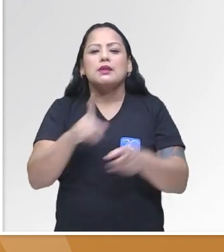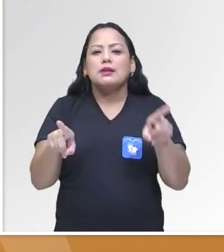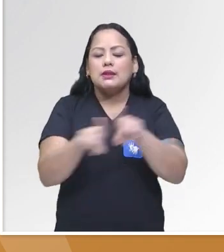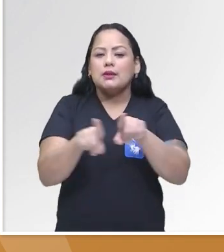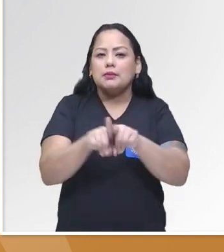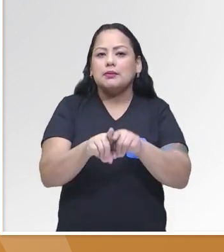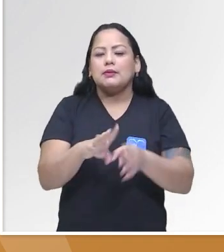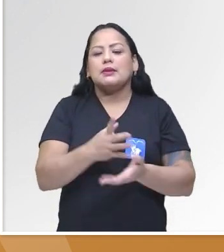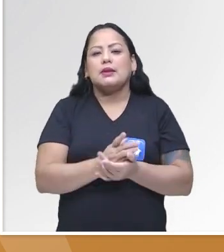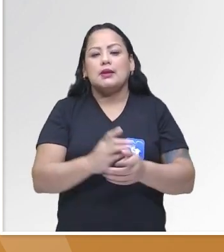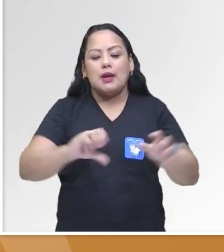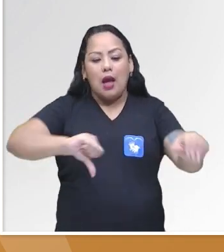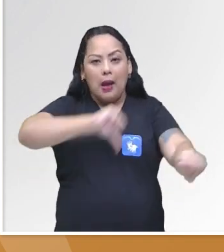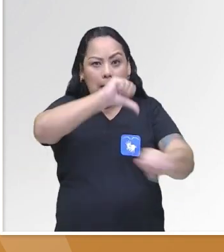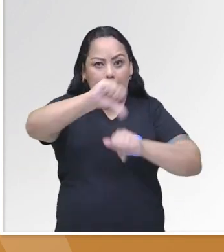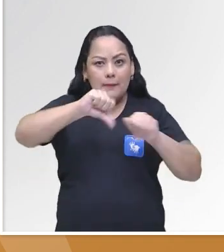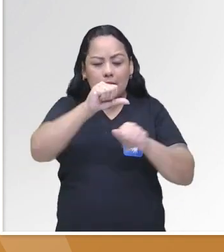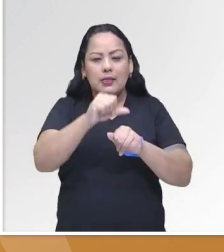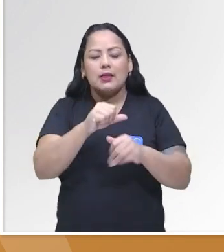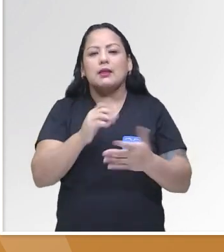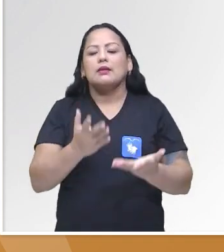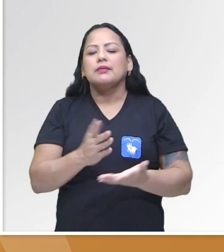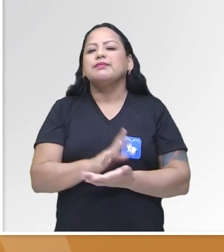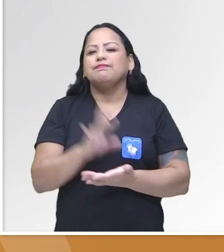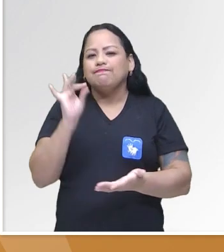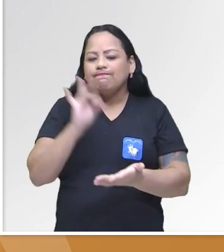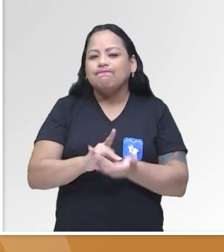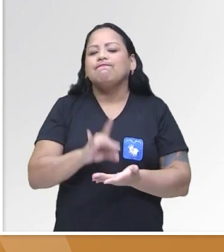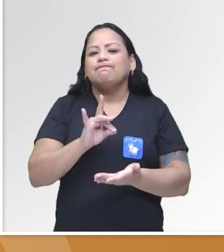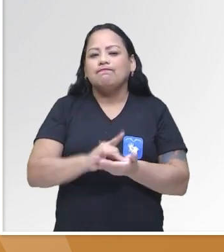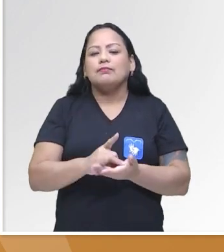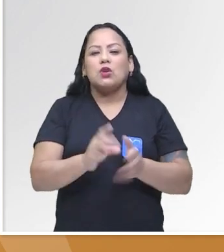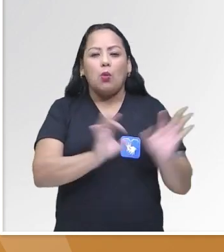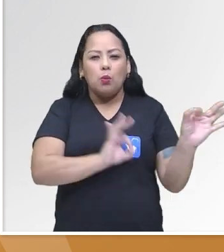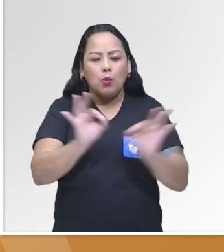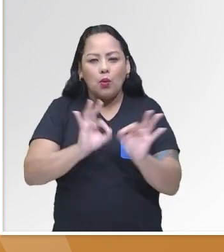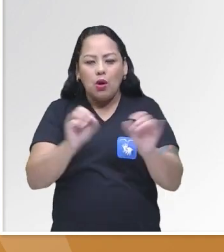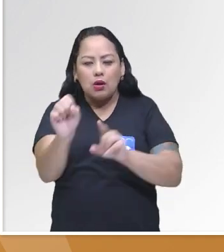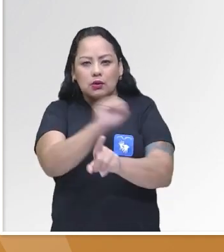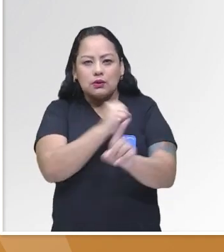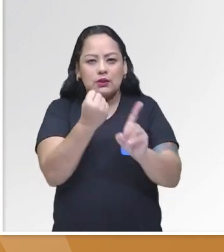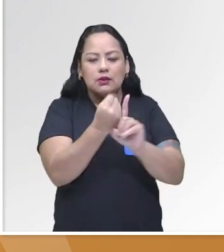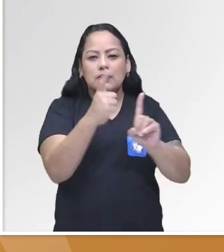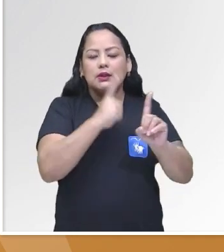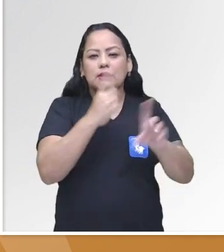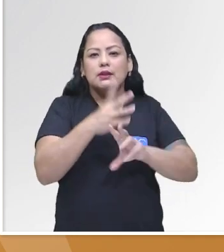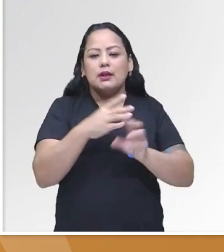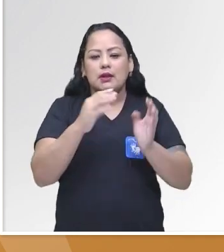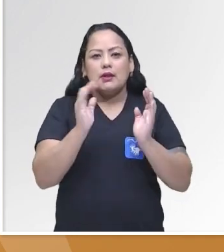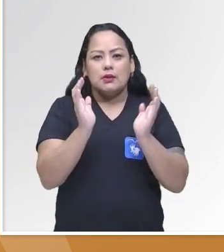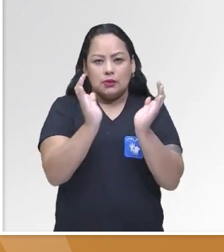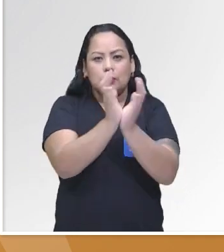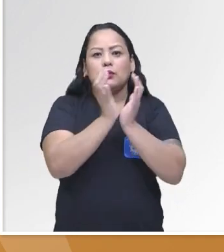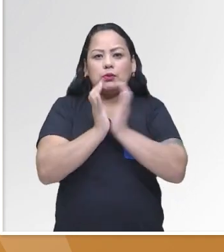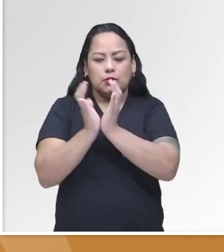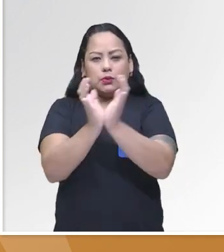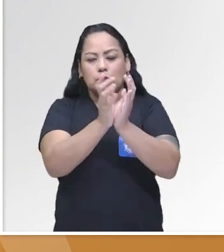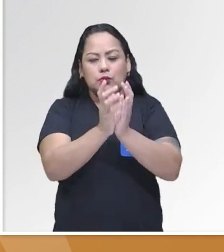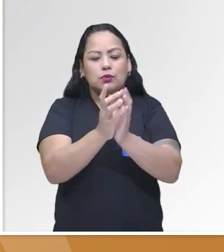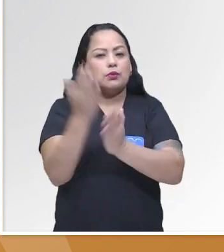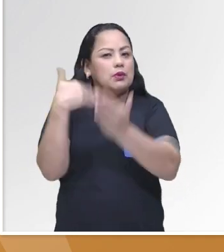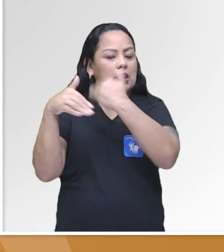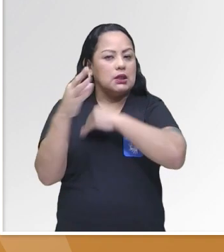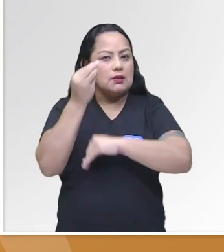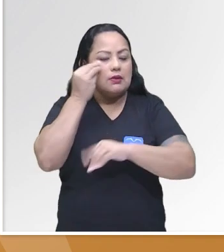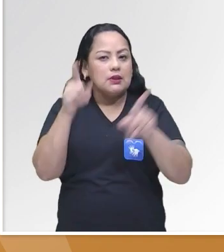para modificar, tudo bem? Tinha uma organização social coletiva, como vocês puderam ver.